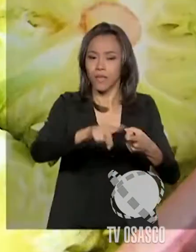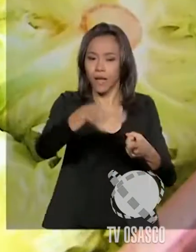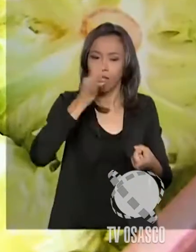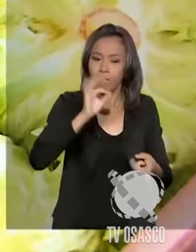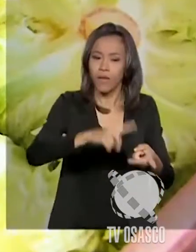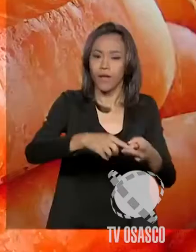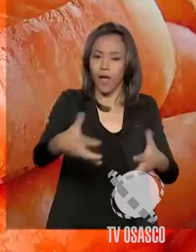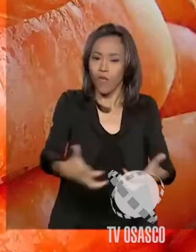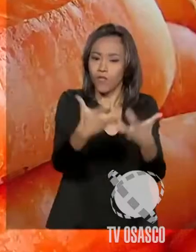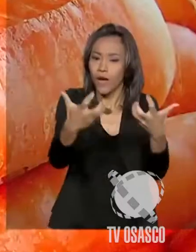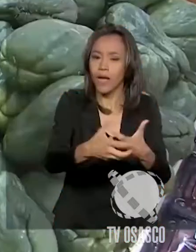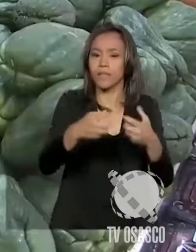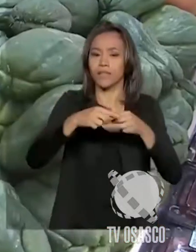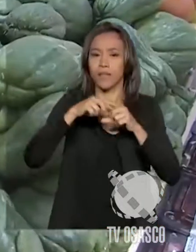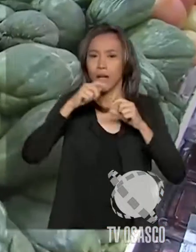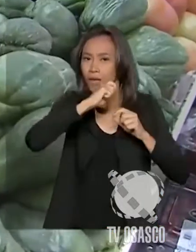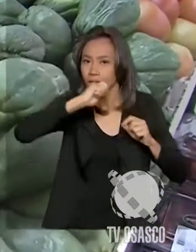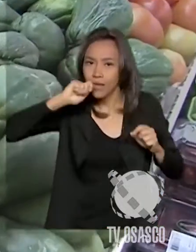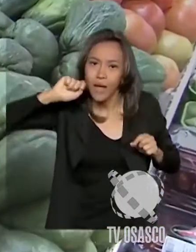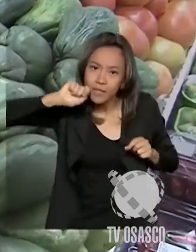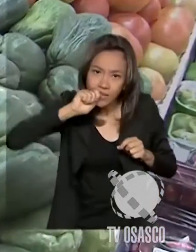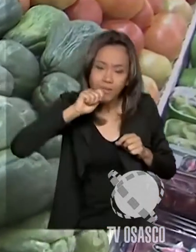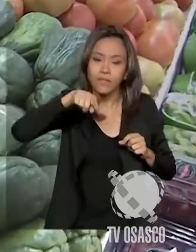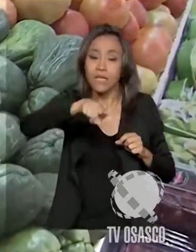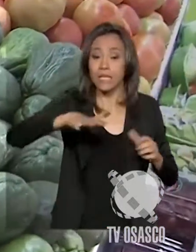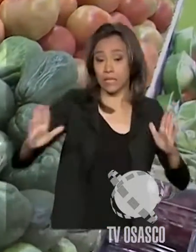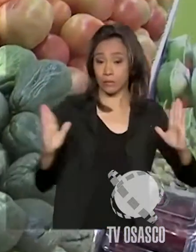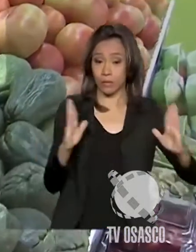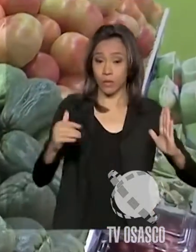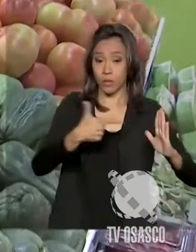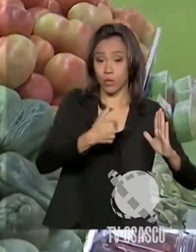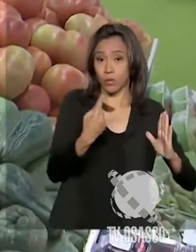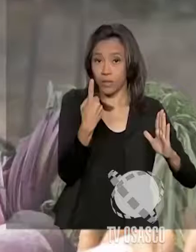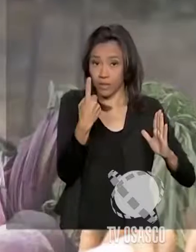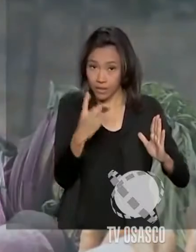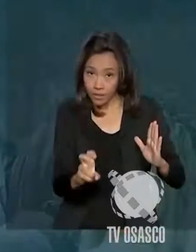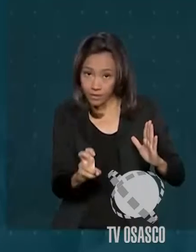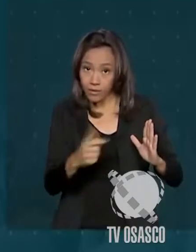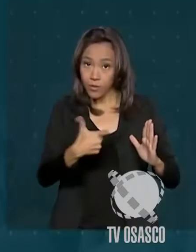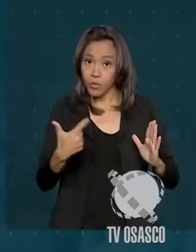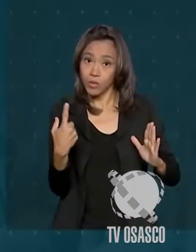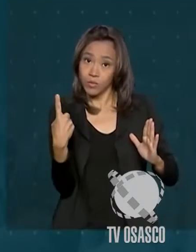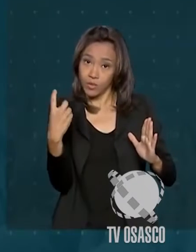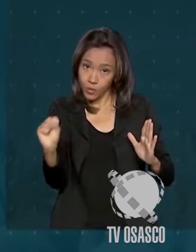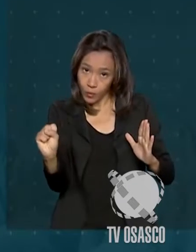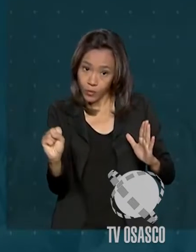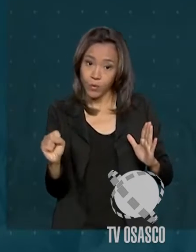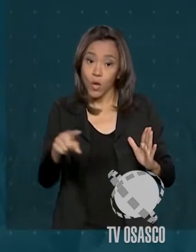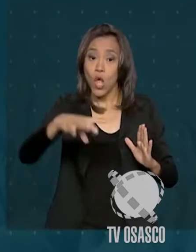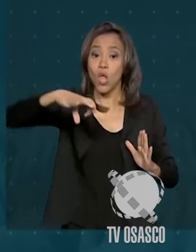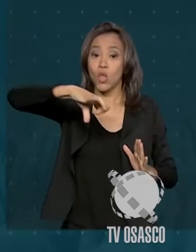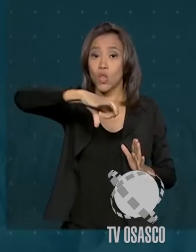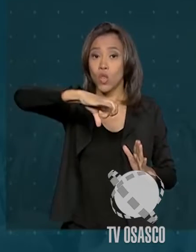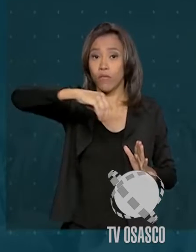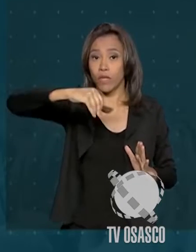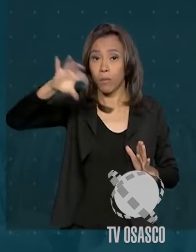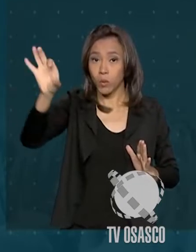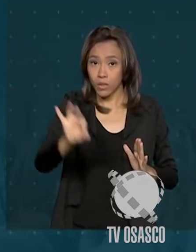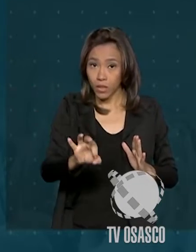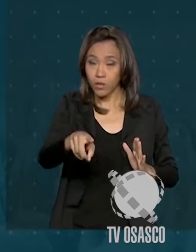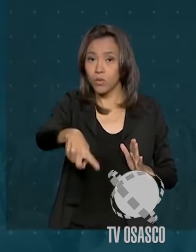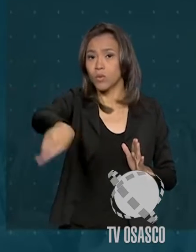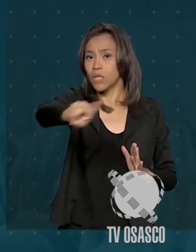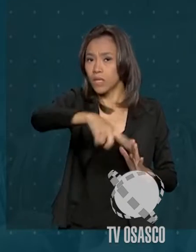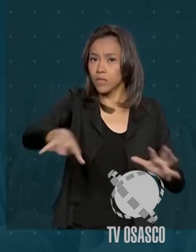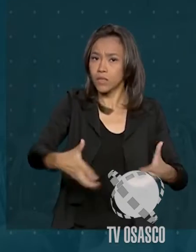café, alface e cenoura, entre os anos de 2015 e 2018. 92% dos vegetais estão dentro da